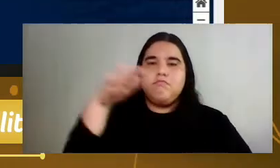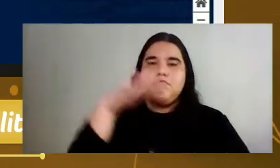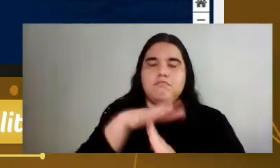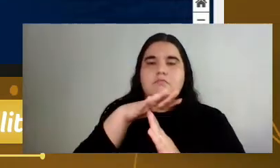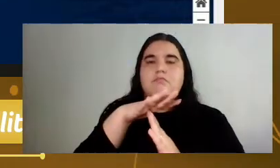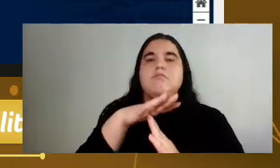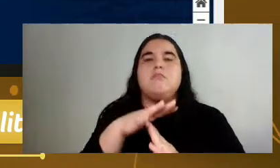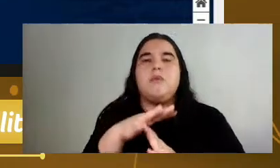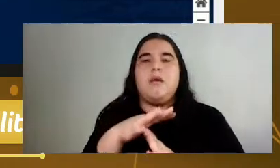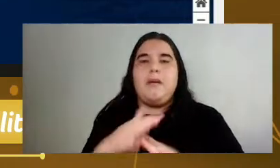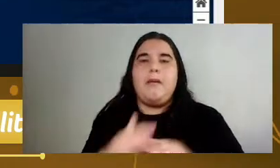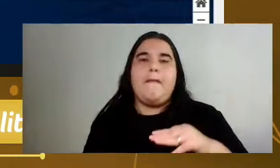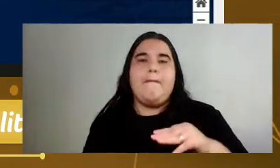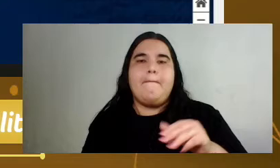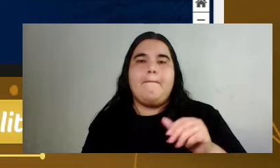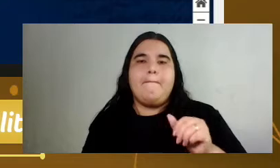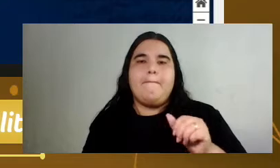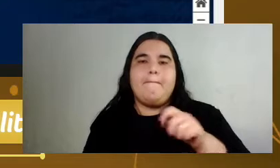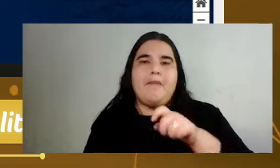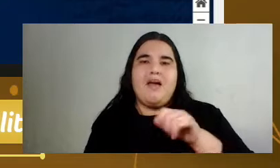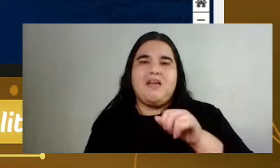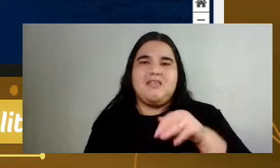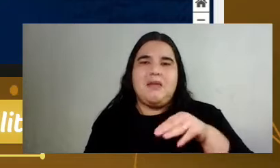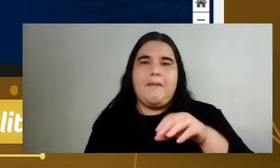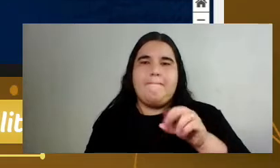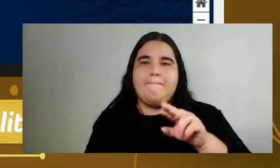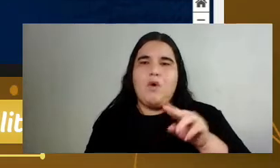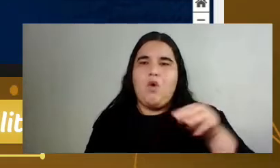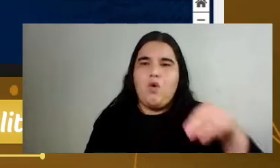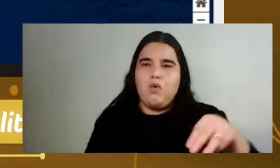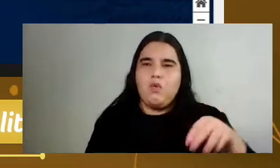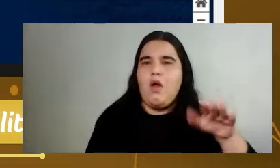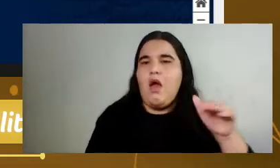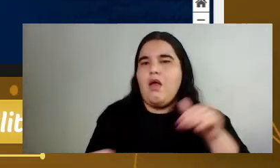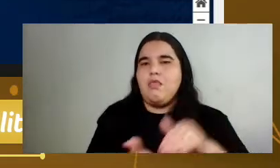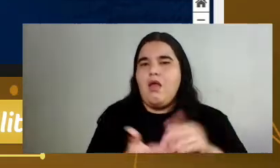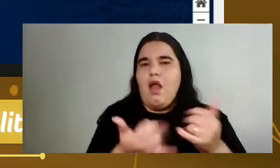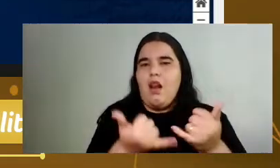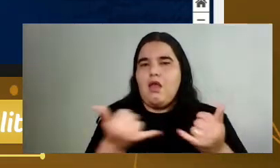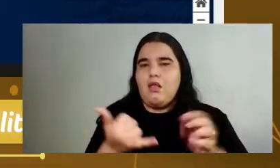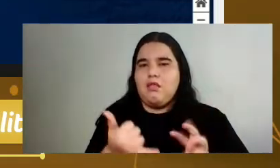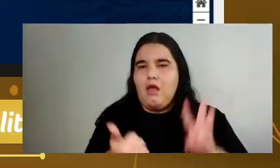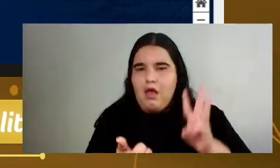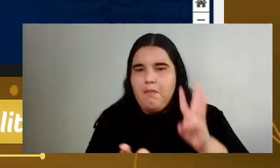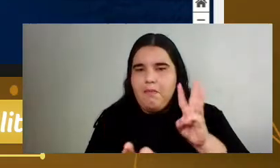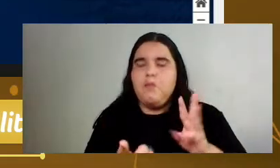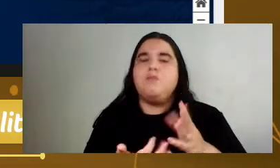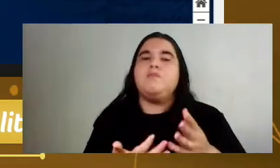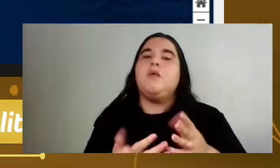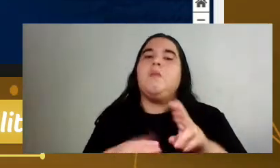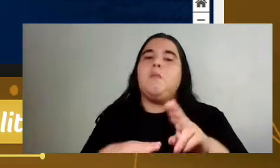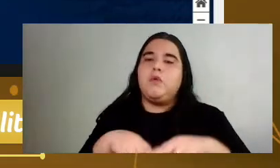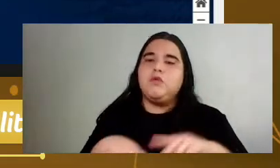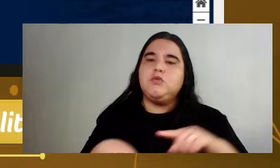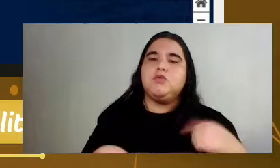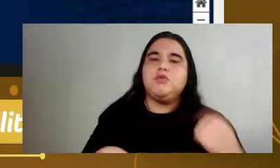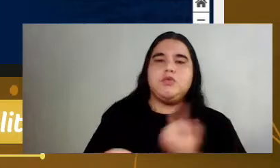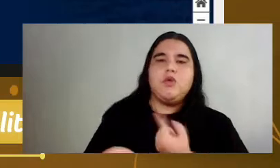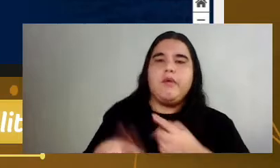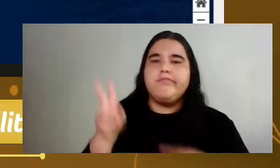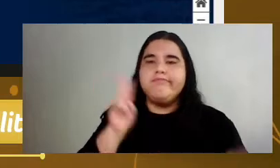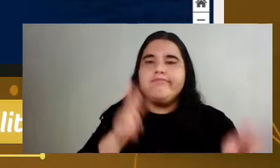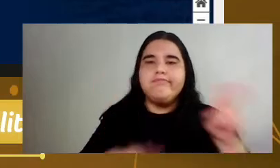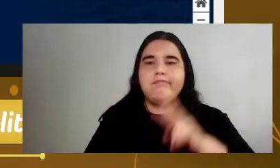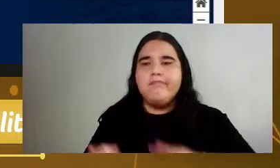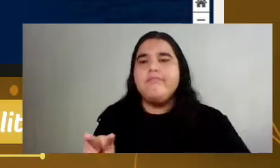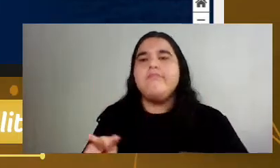d'água. Então, toda essa área a gente periodicamente vai monitorando através das imagens satélite,